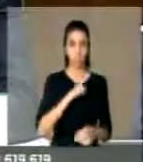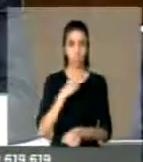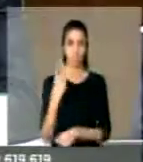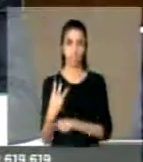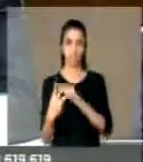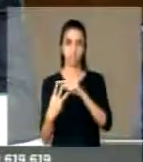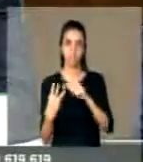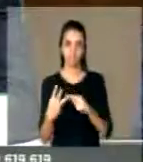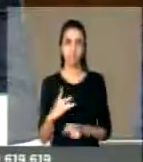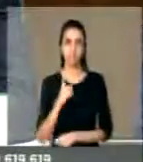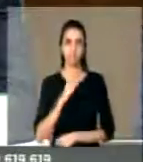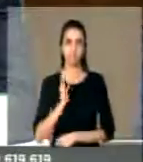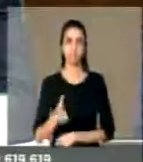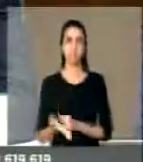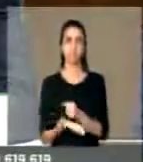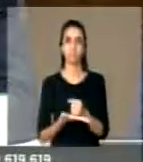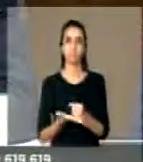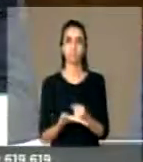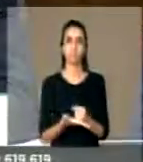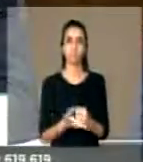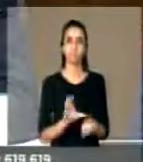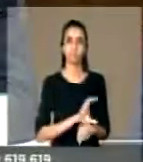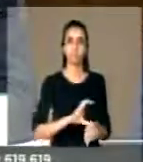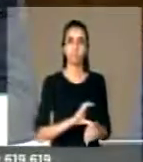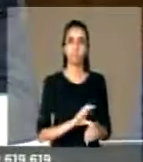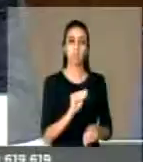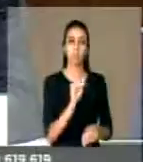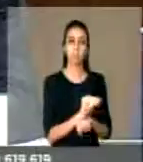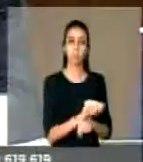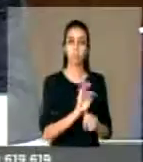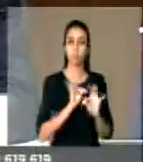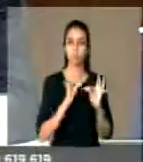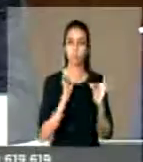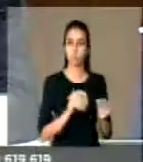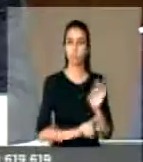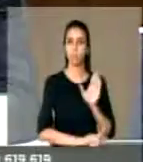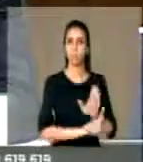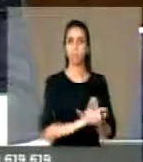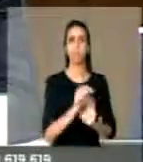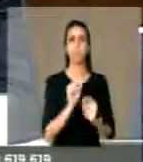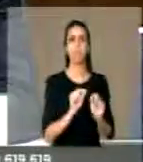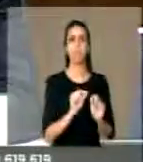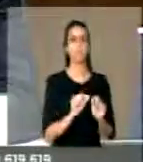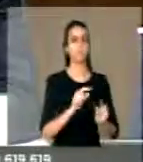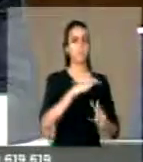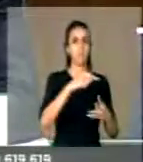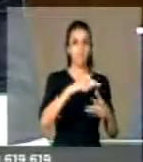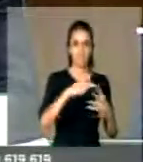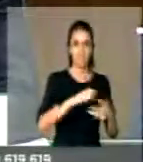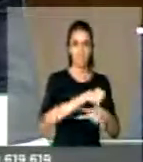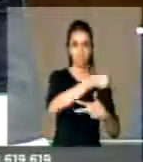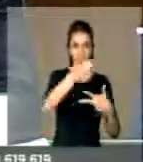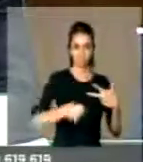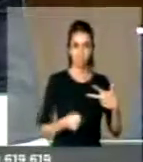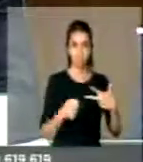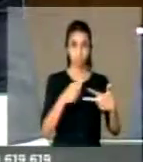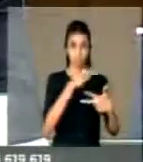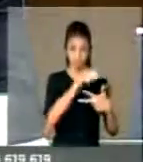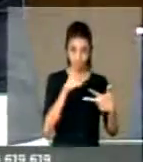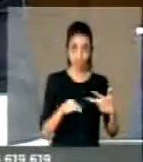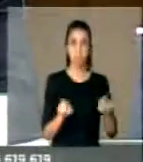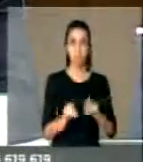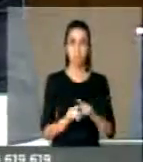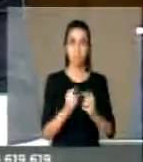constitucional pátrio: a que protege o sufrágio, a que estabelece a separação de poderes e a que assegura os